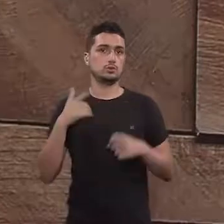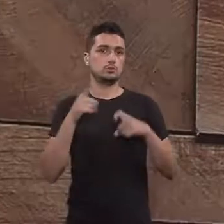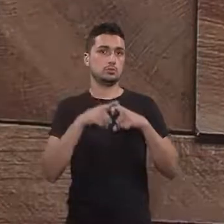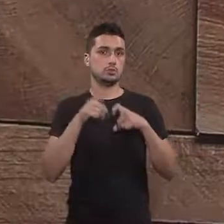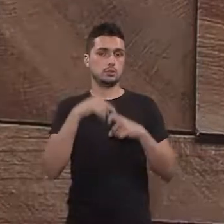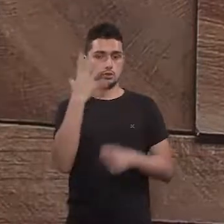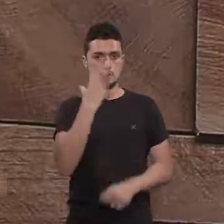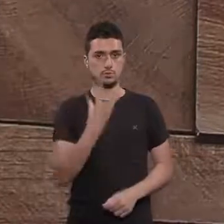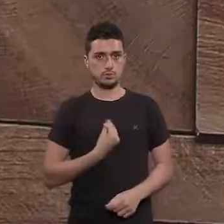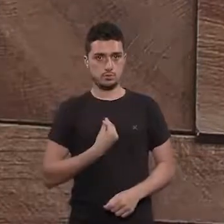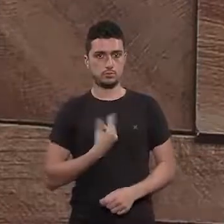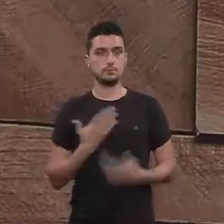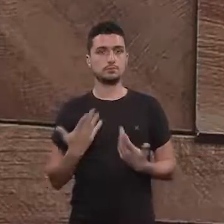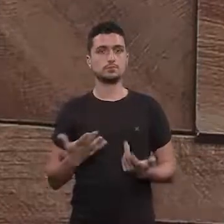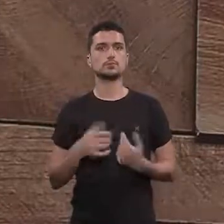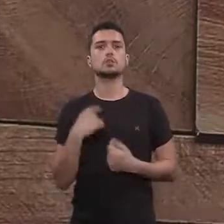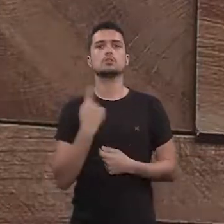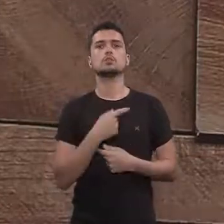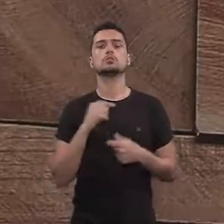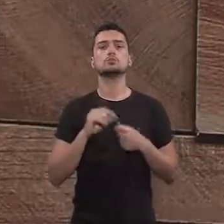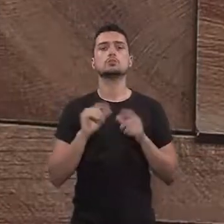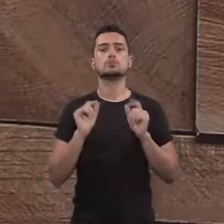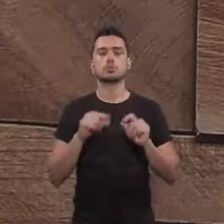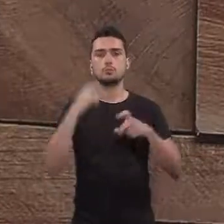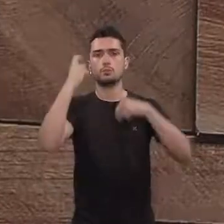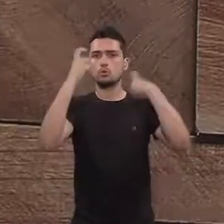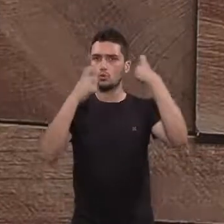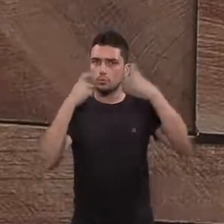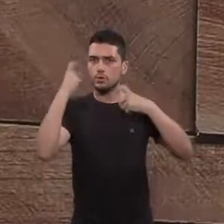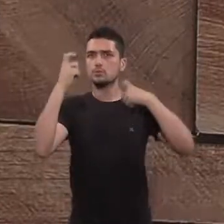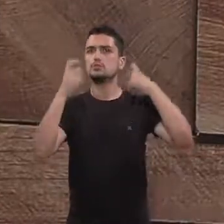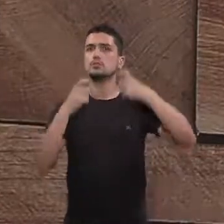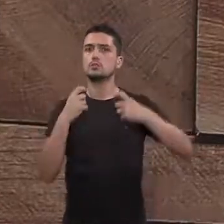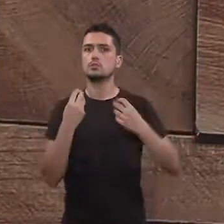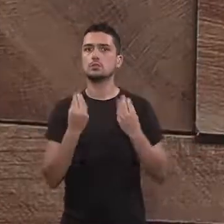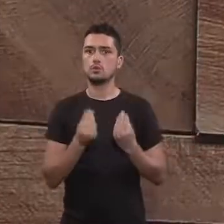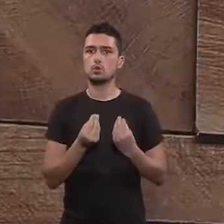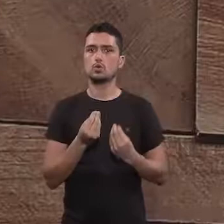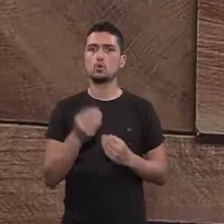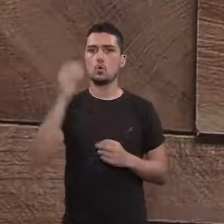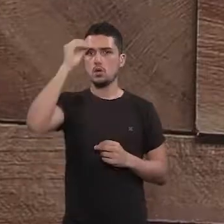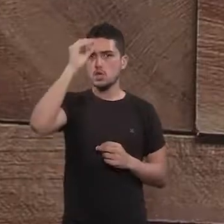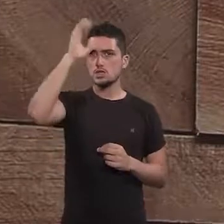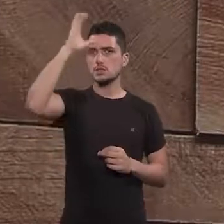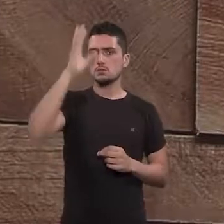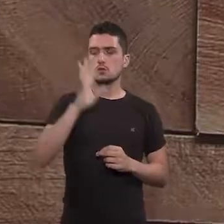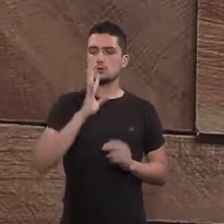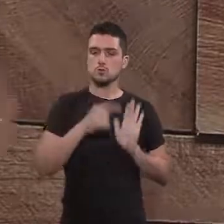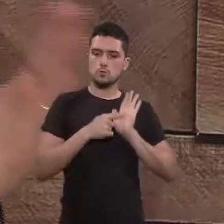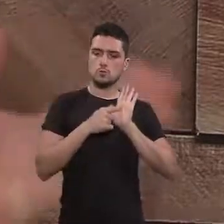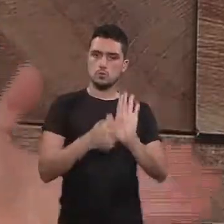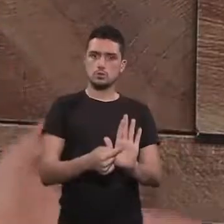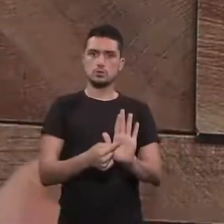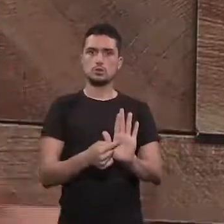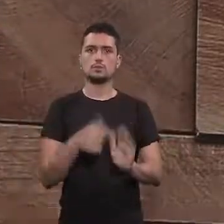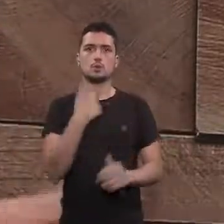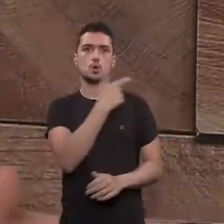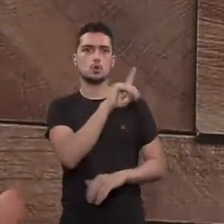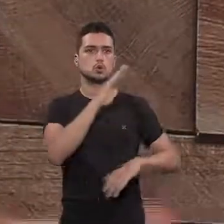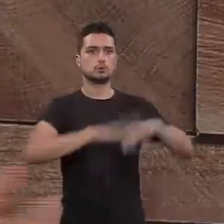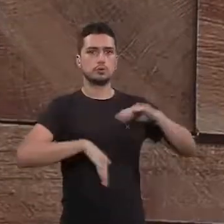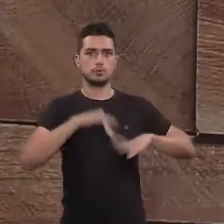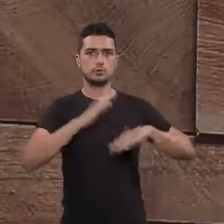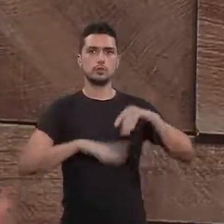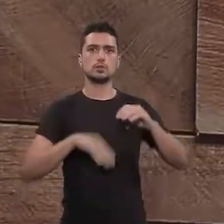Espiritualidade. O que é que nós fazemos? Nós temos uma preocupação muito grande, e é dar o conhecimento. Então, profissionais, vários professores da universidade e